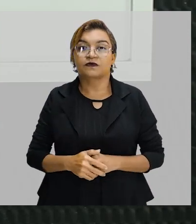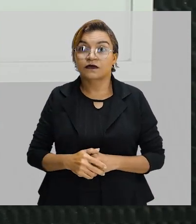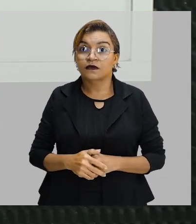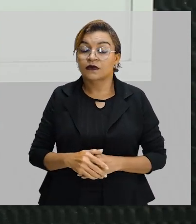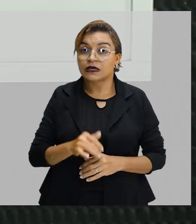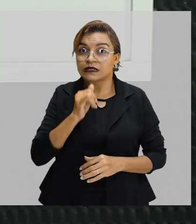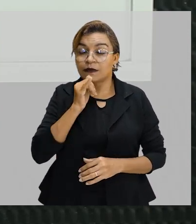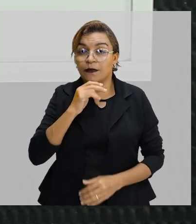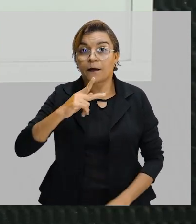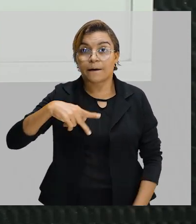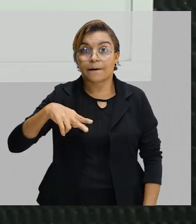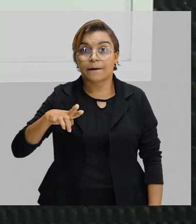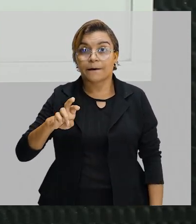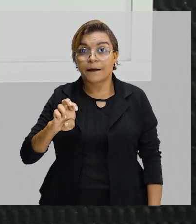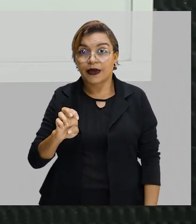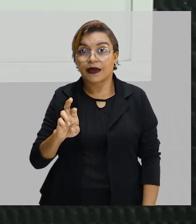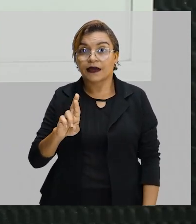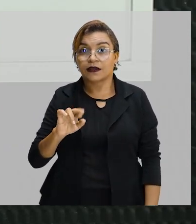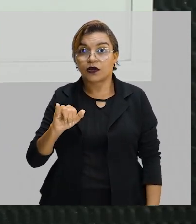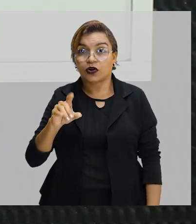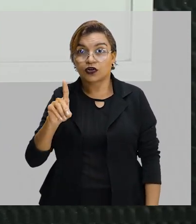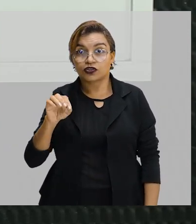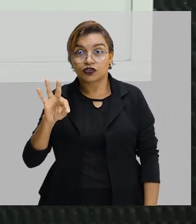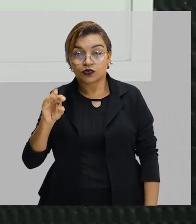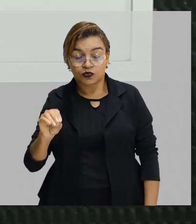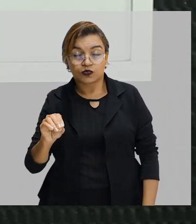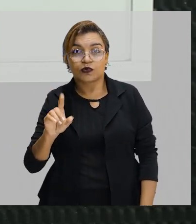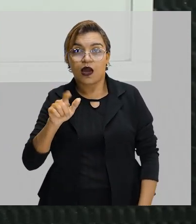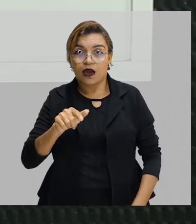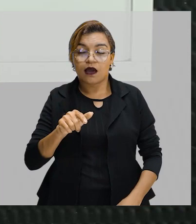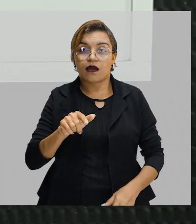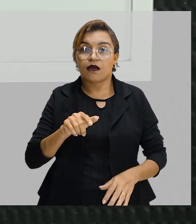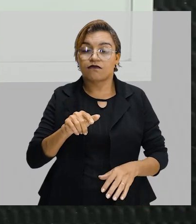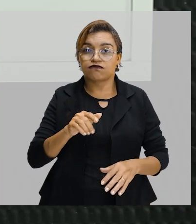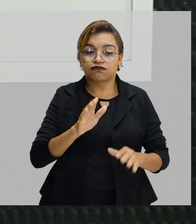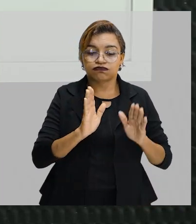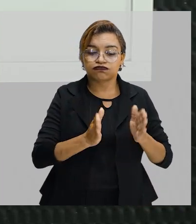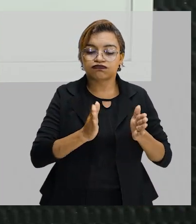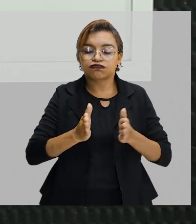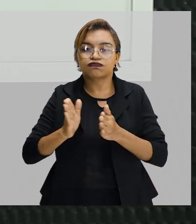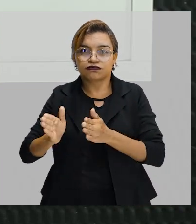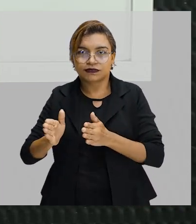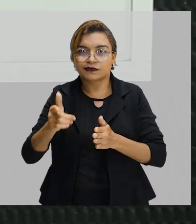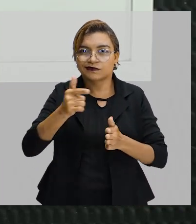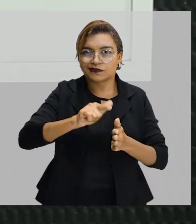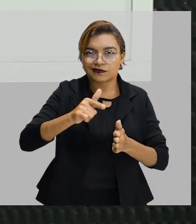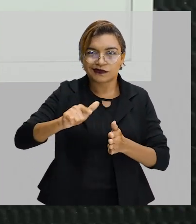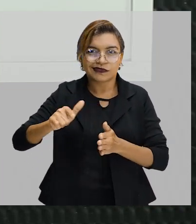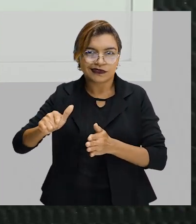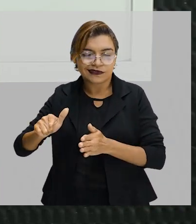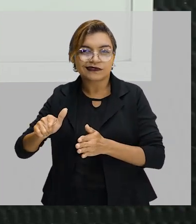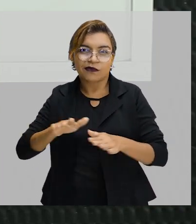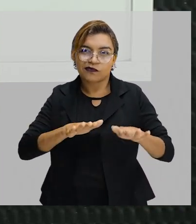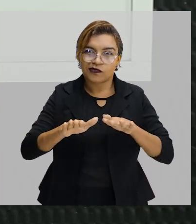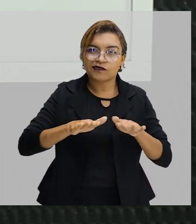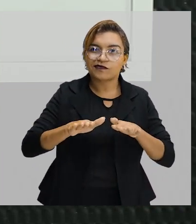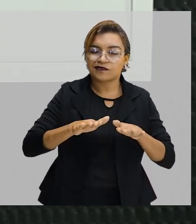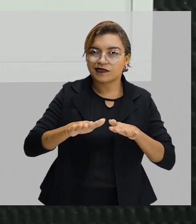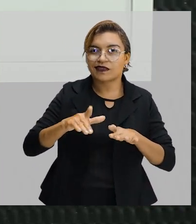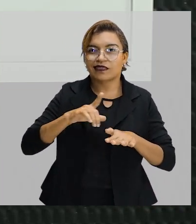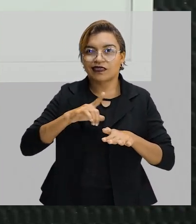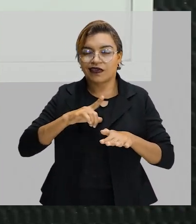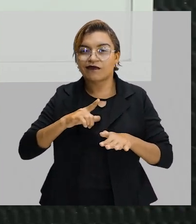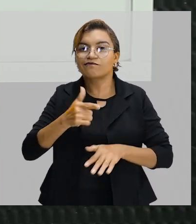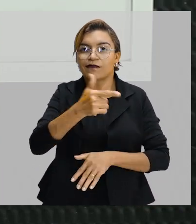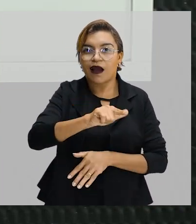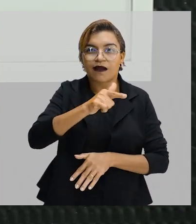periódico, né, é um movimento que tem, não é, ele tem uma certa, né,